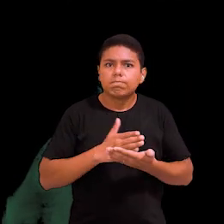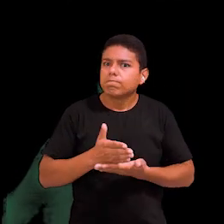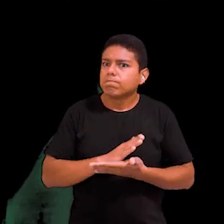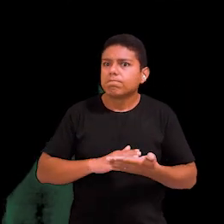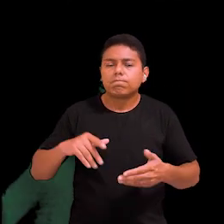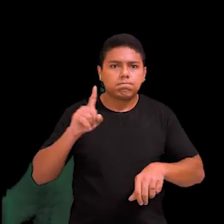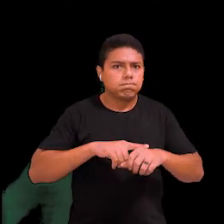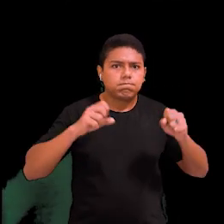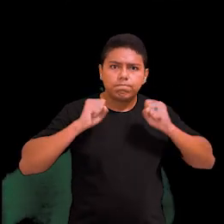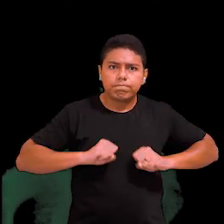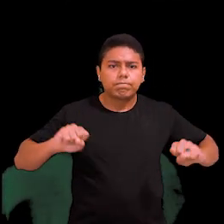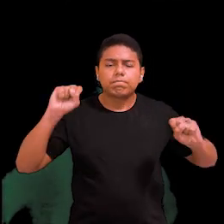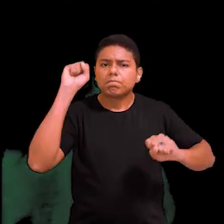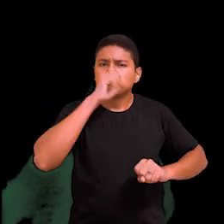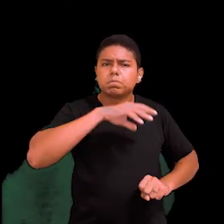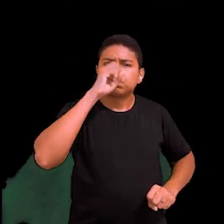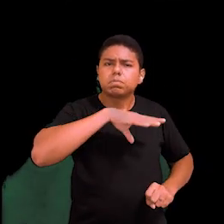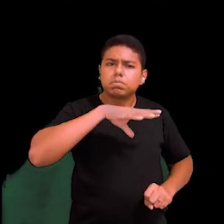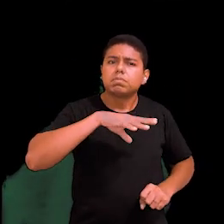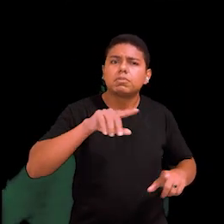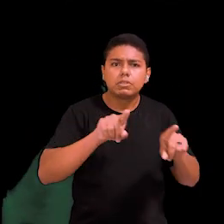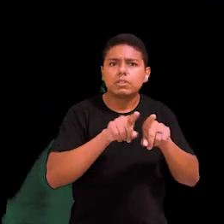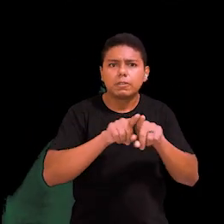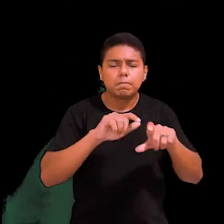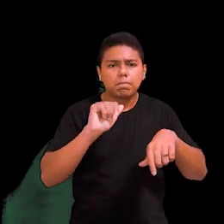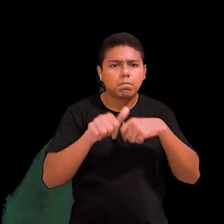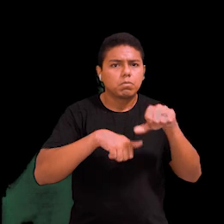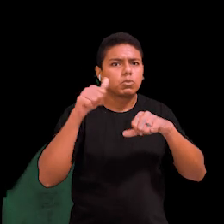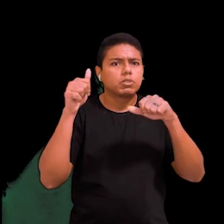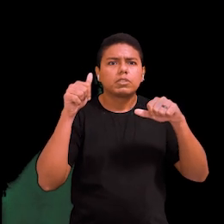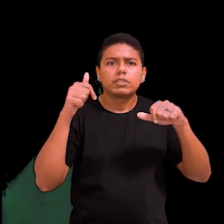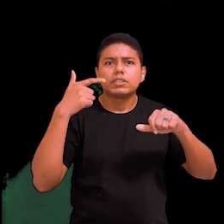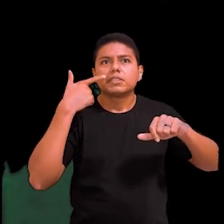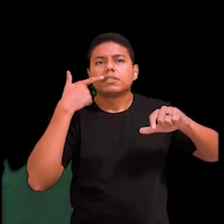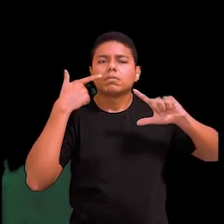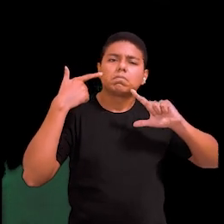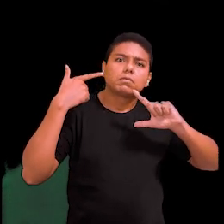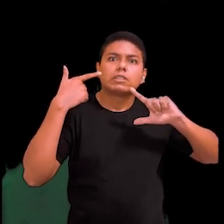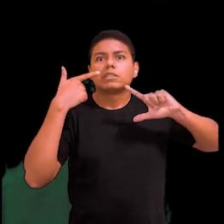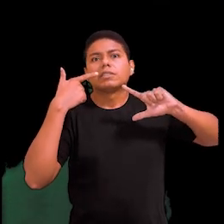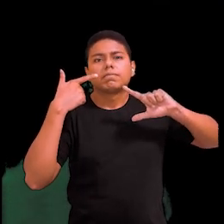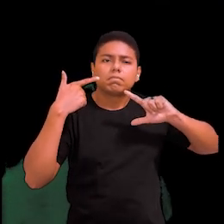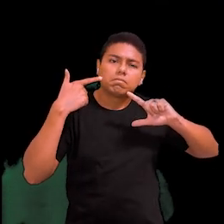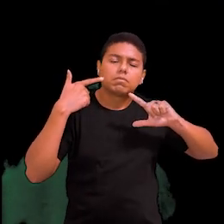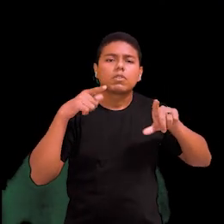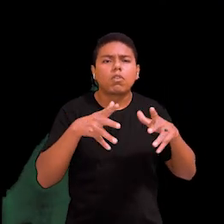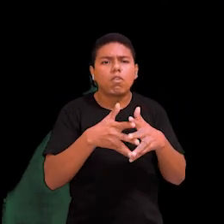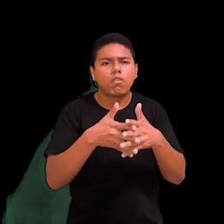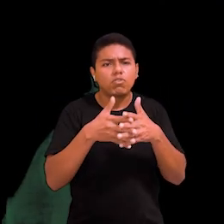para a situação, agitação, impulsividade e agressividade, mudanças bruscas de